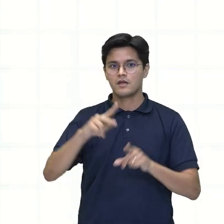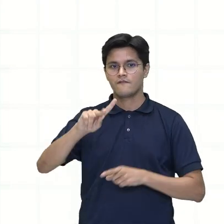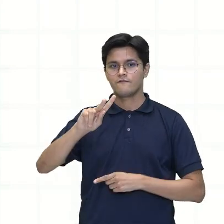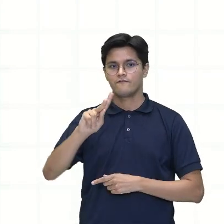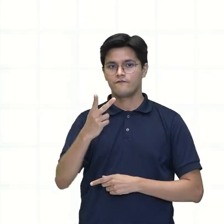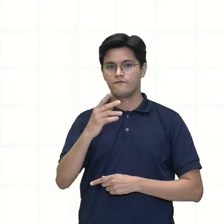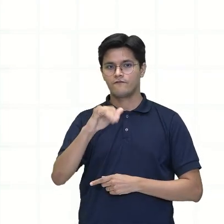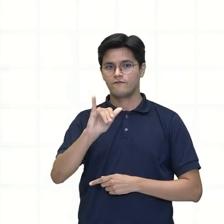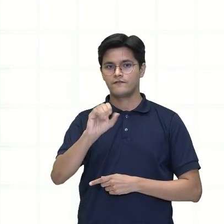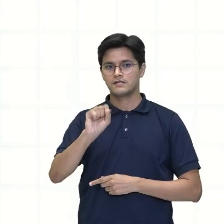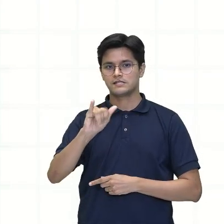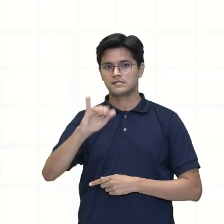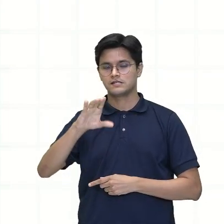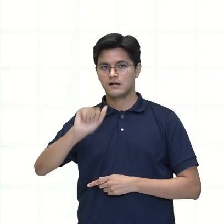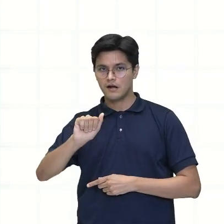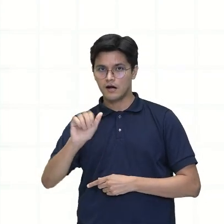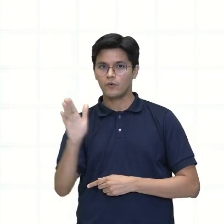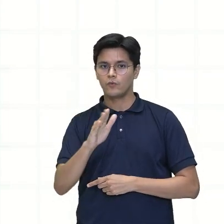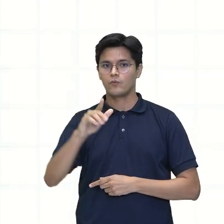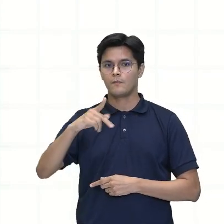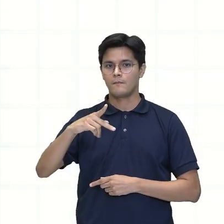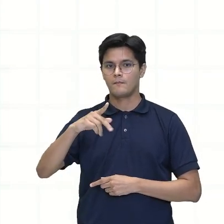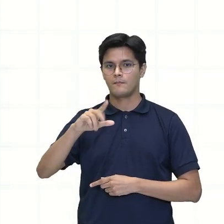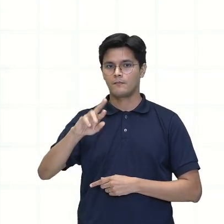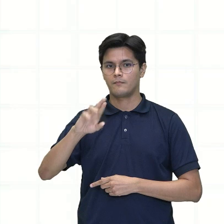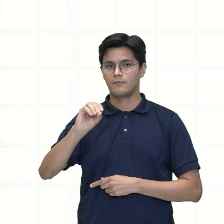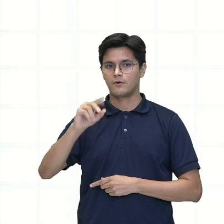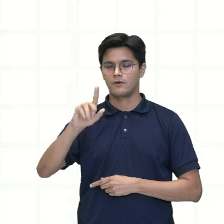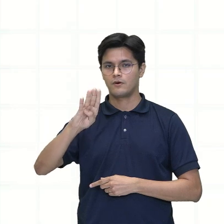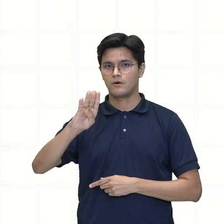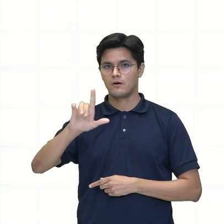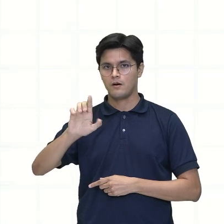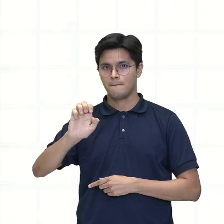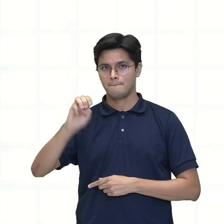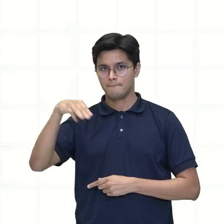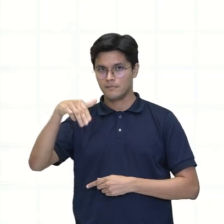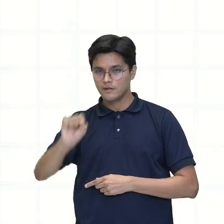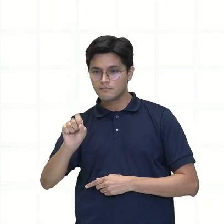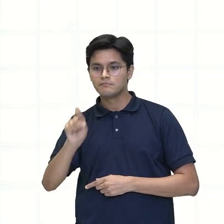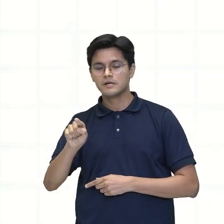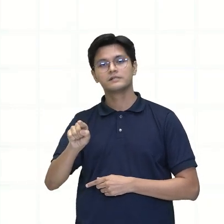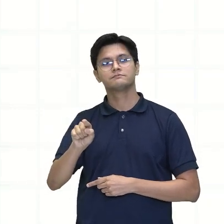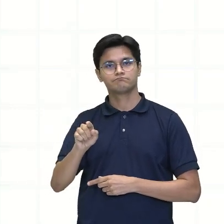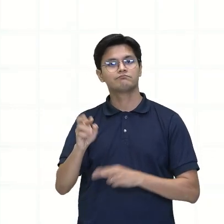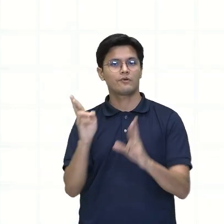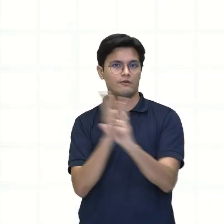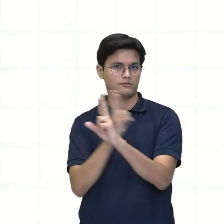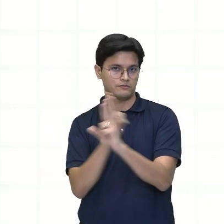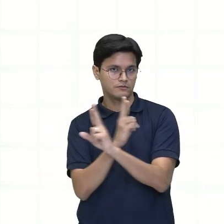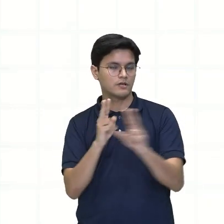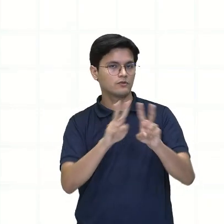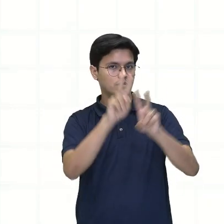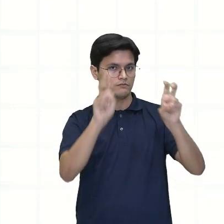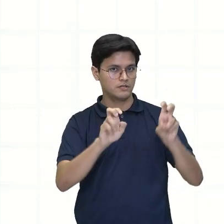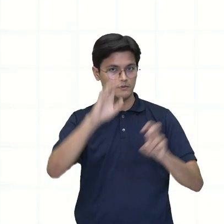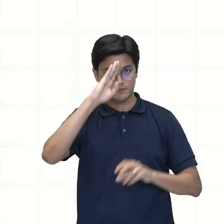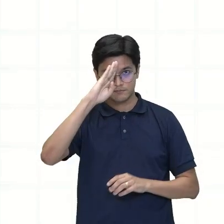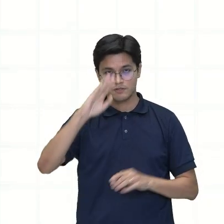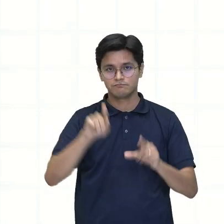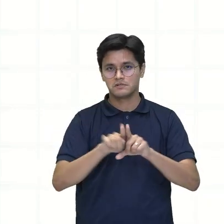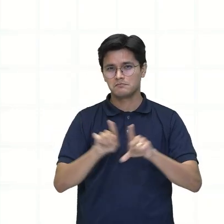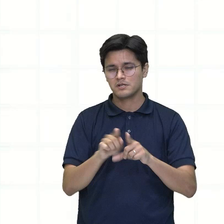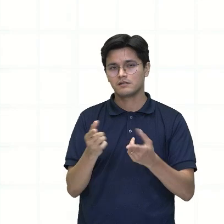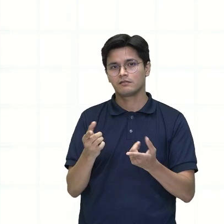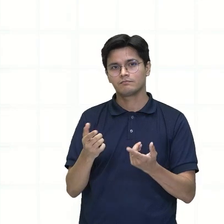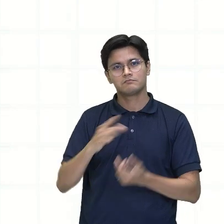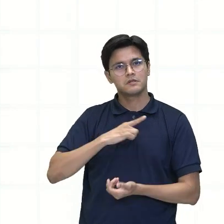Palavras relacionadas ao tema principal, ok? Então, temos ainda as palavras em destaque aqui que a gente vai já ver